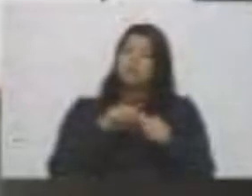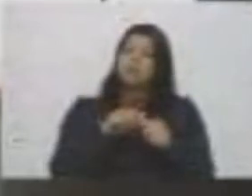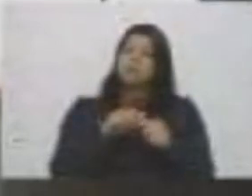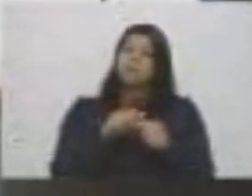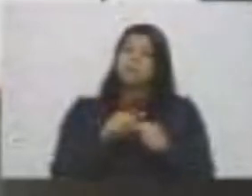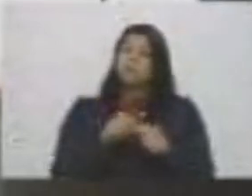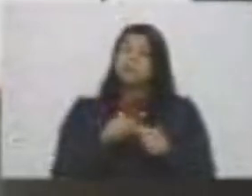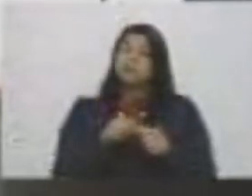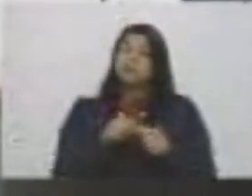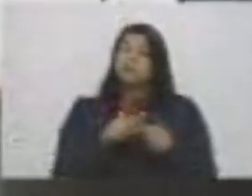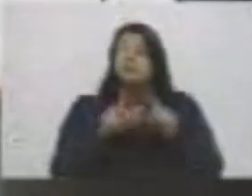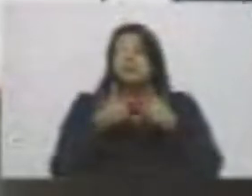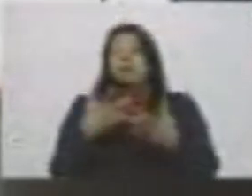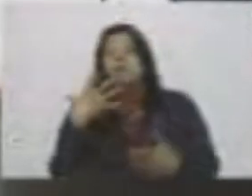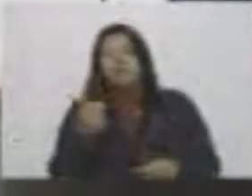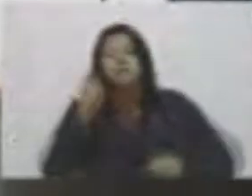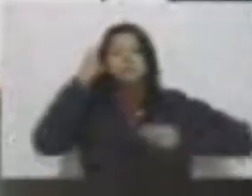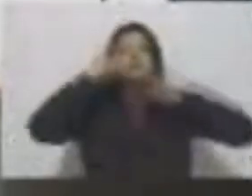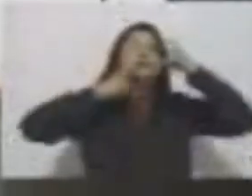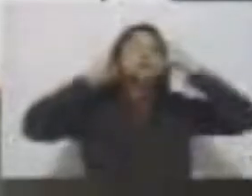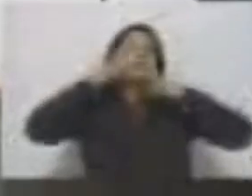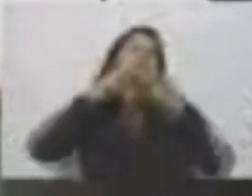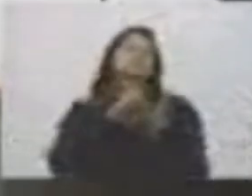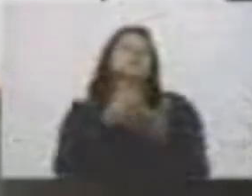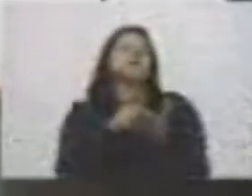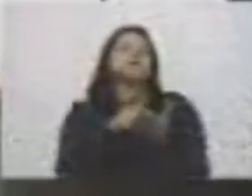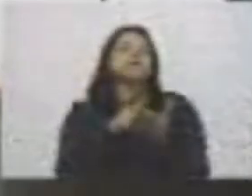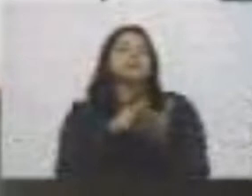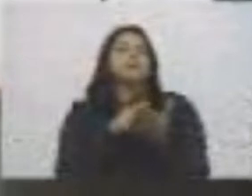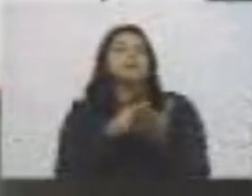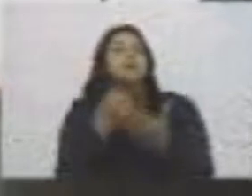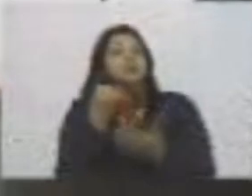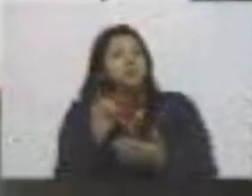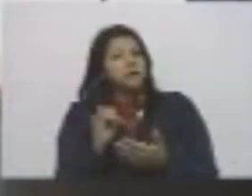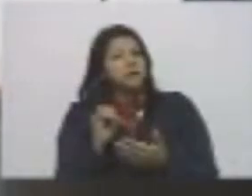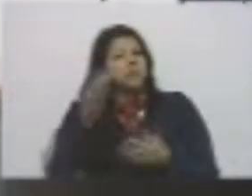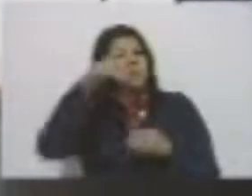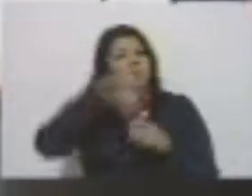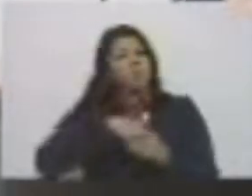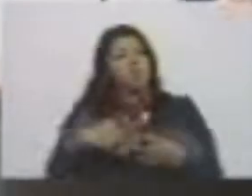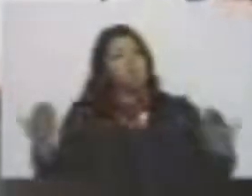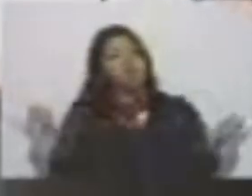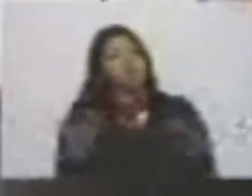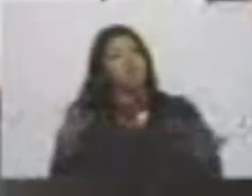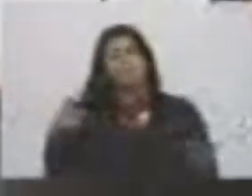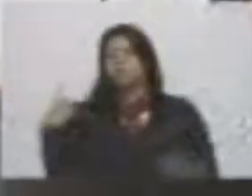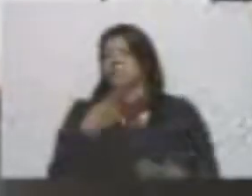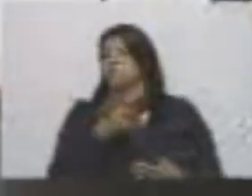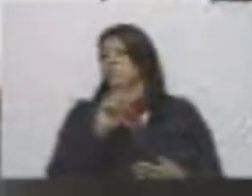preocupar com essa questão. E acho que é um projeto que, se for para votar hoje, nós não podemos